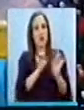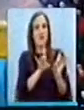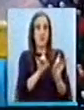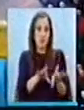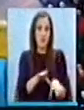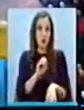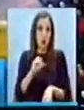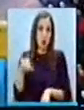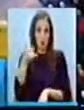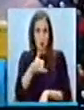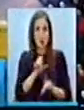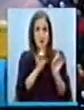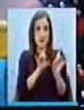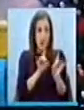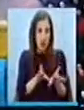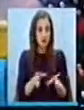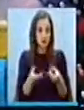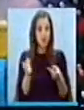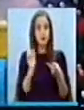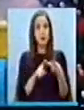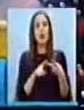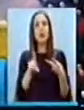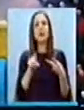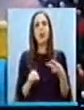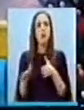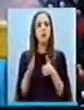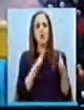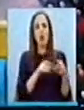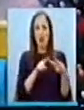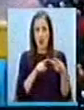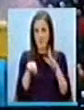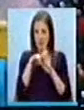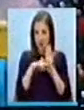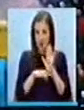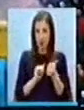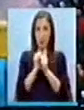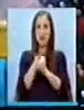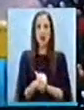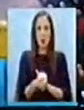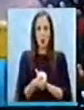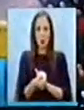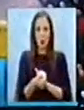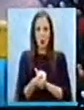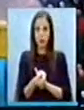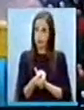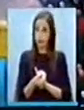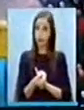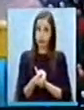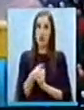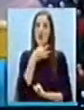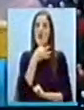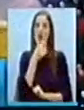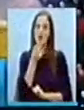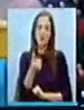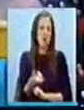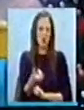efeito de estufa para travar esse aquecimento global e, por outro lado, as medidas de adaptação. E essas são muito pouco abordadas e há